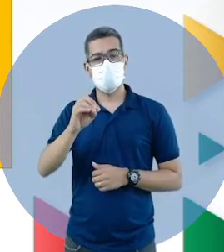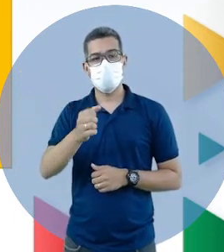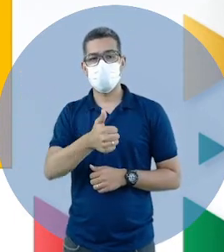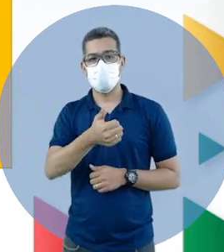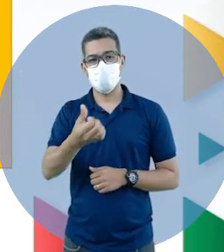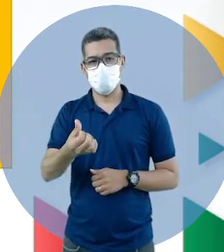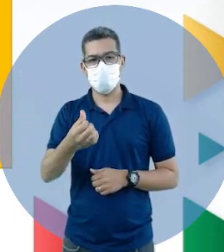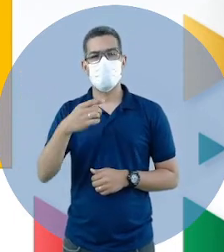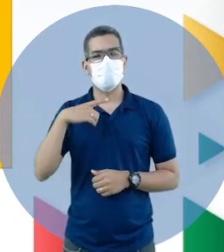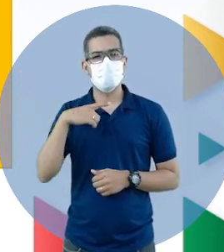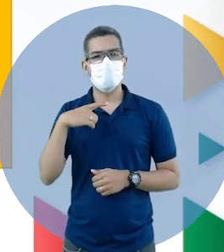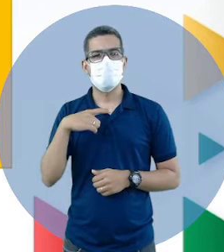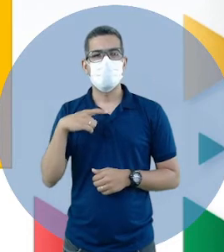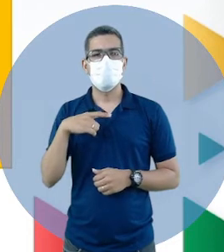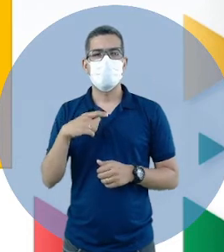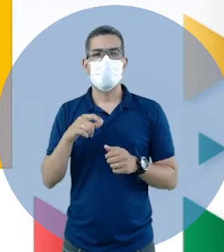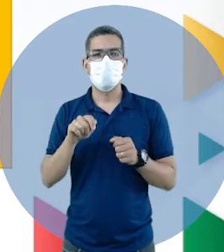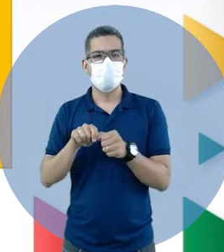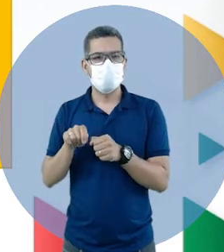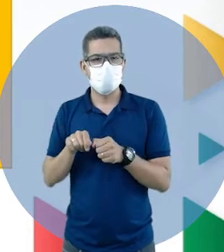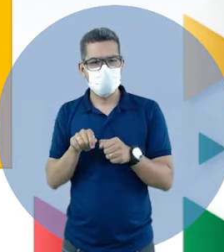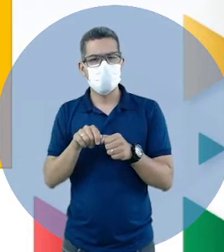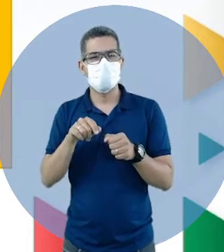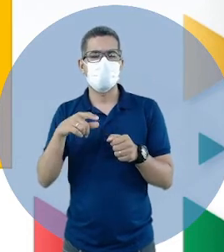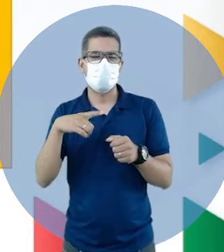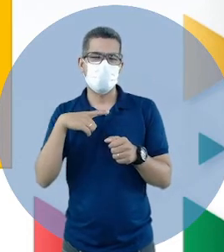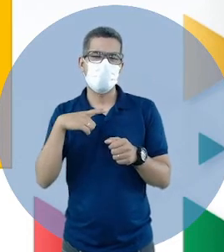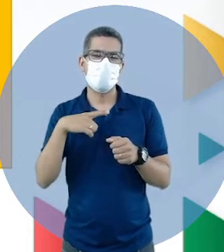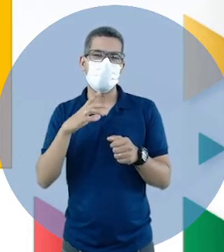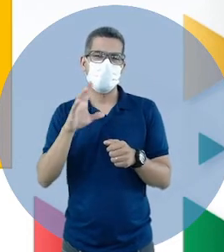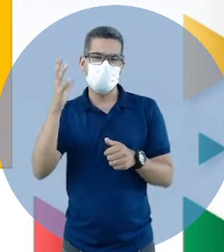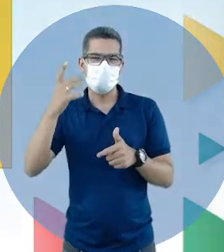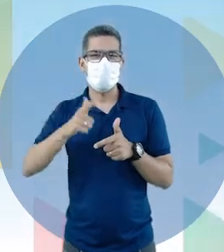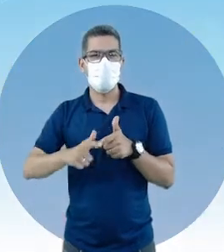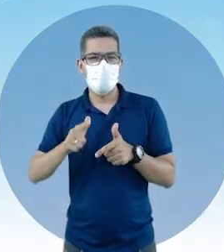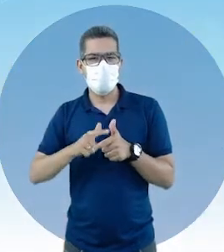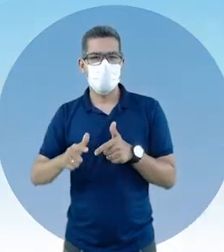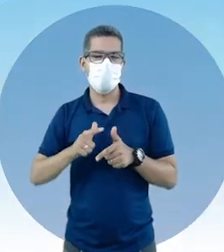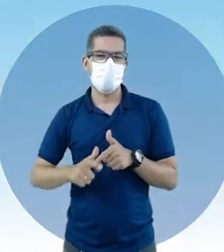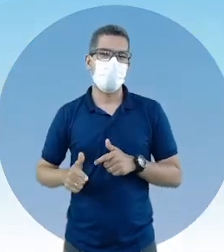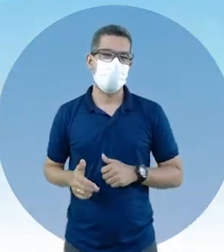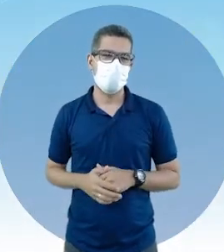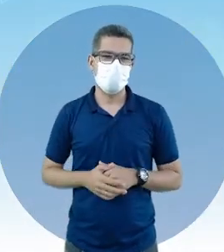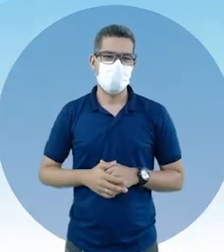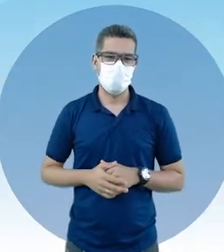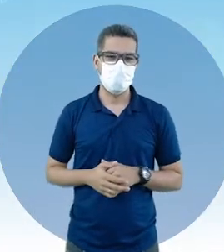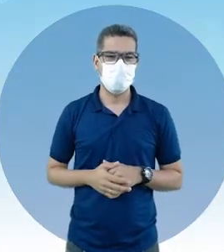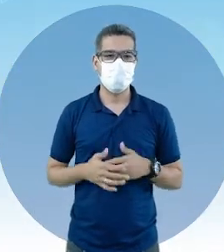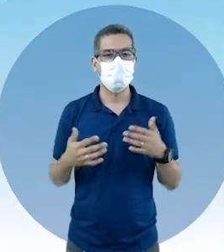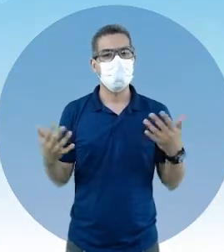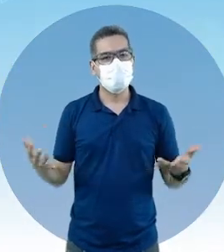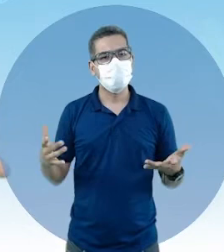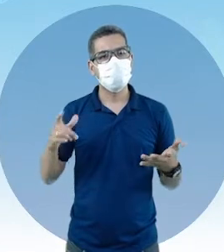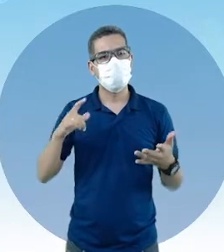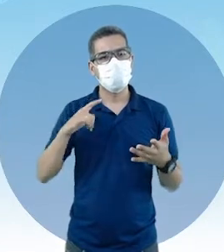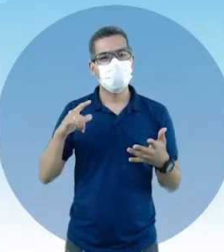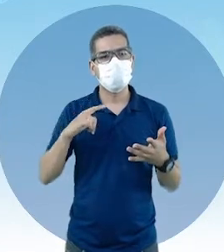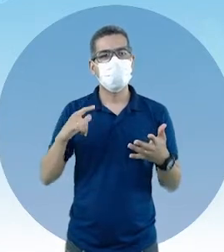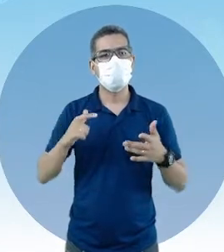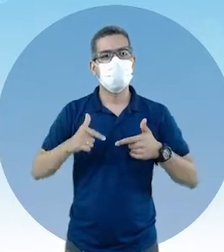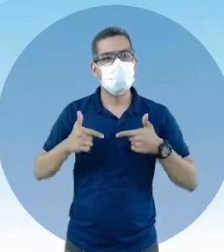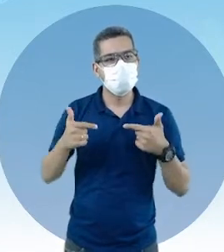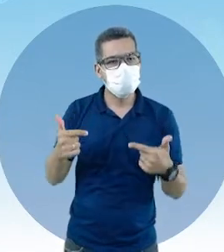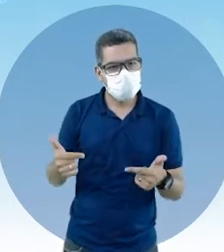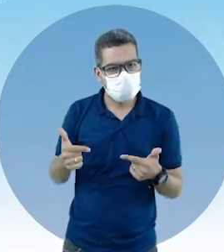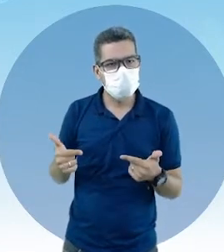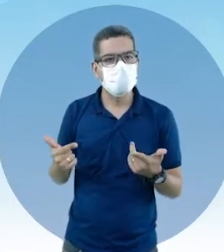também enfrentou certos problemas. Então você veja justamente essa questão, a questão da luta, a questão